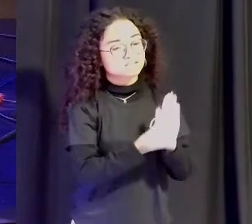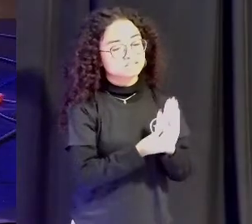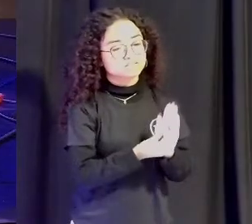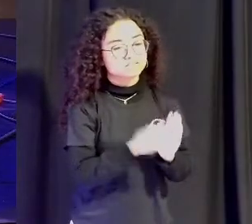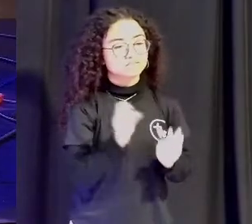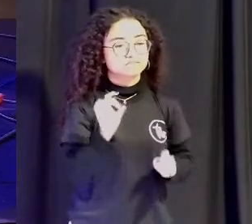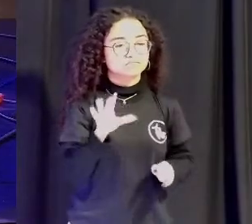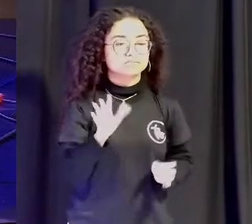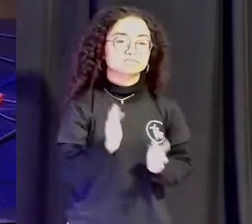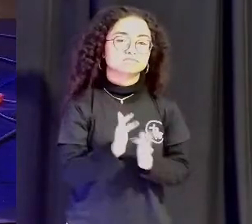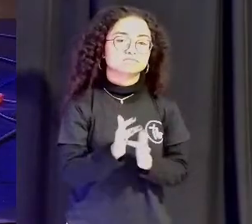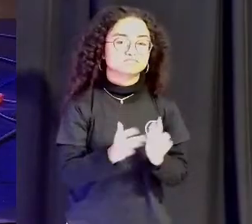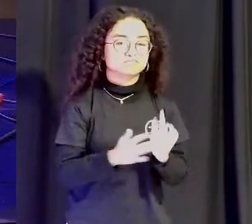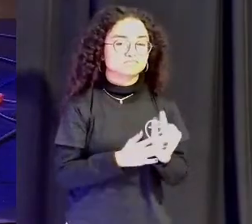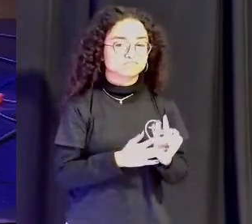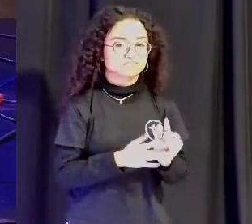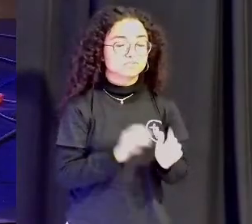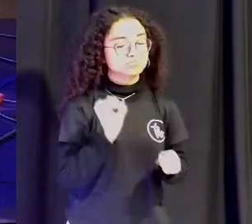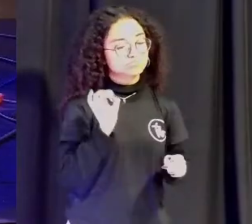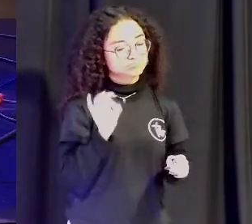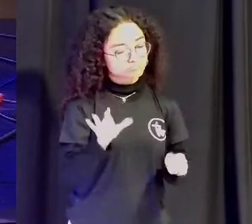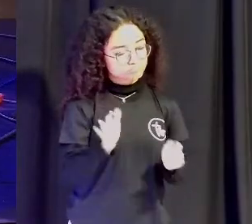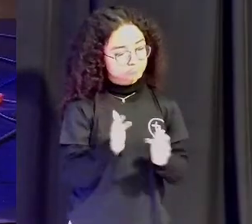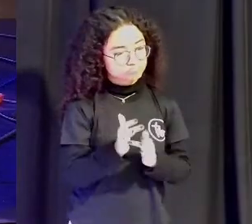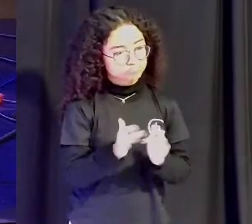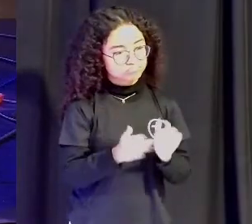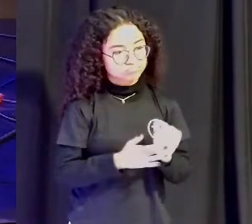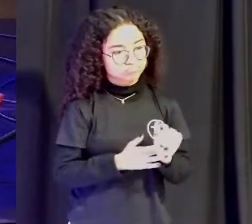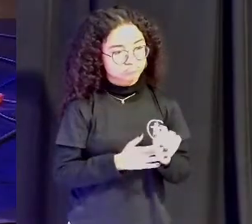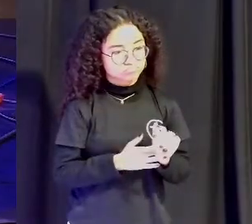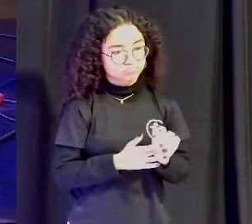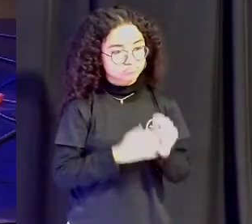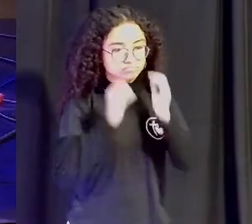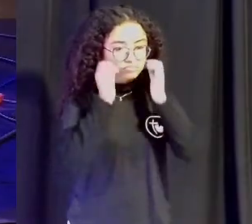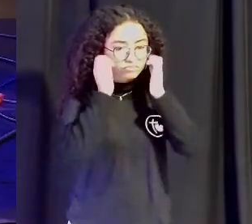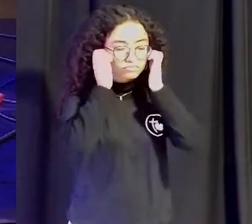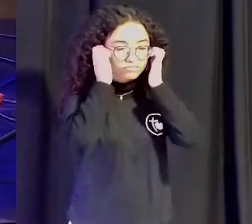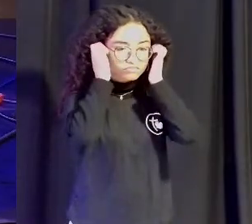Ele. Somente Ele.